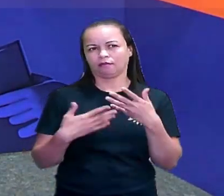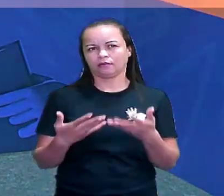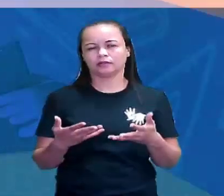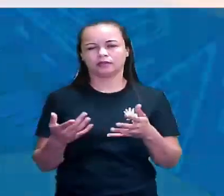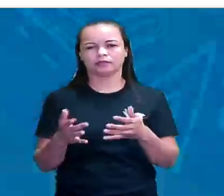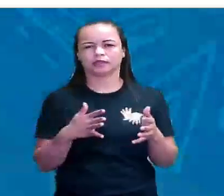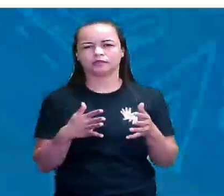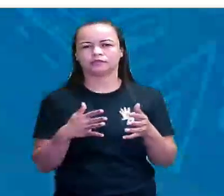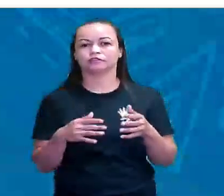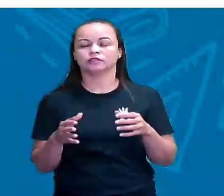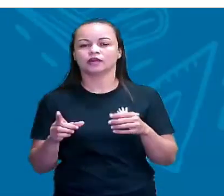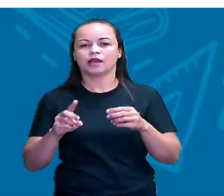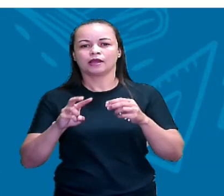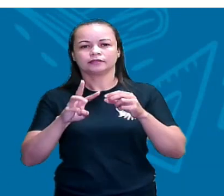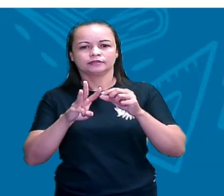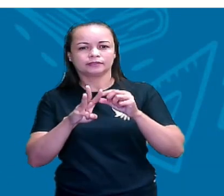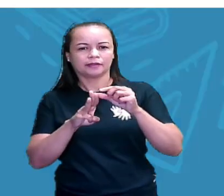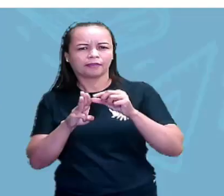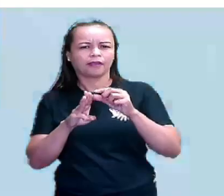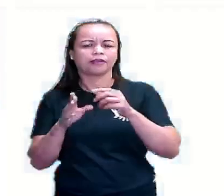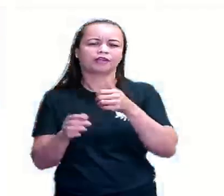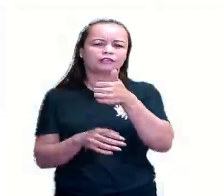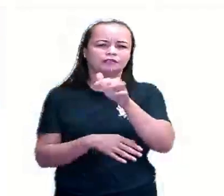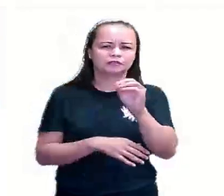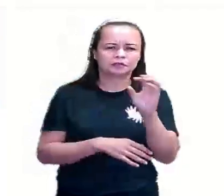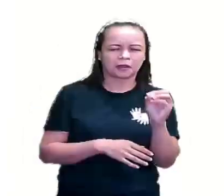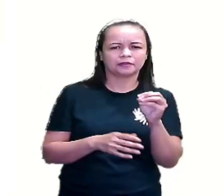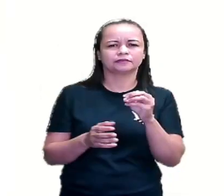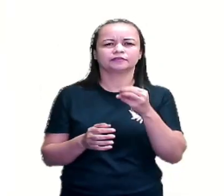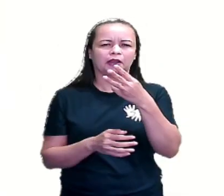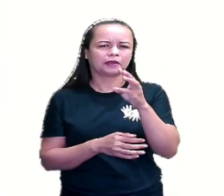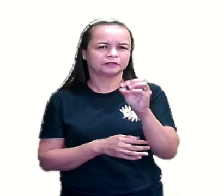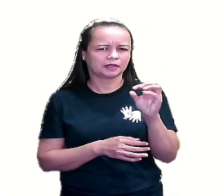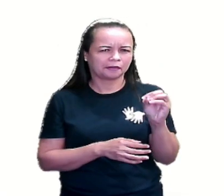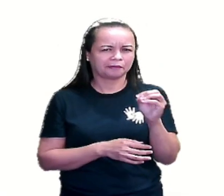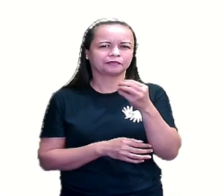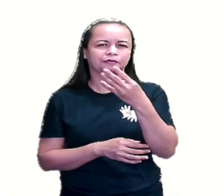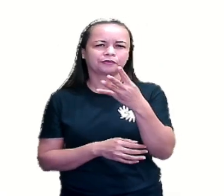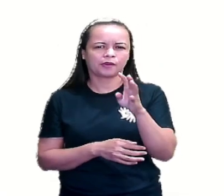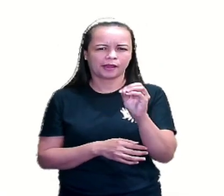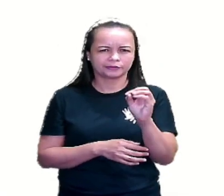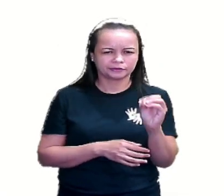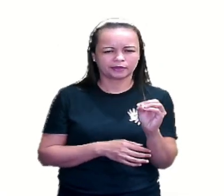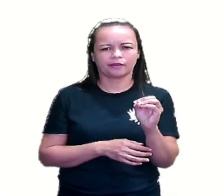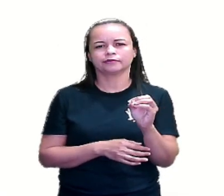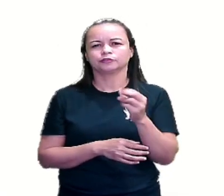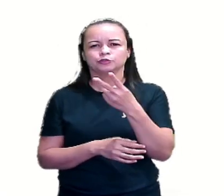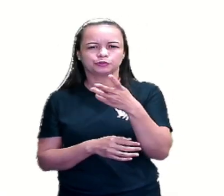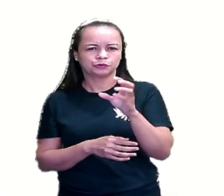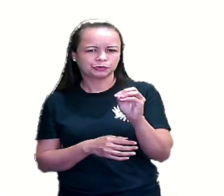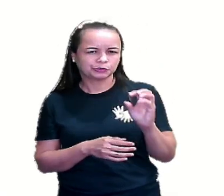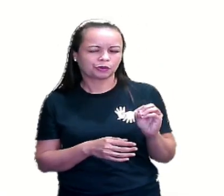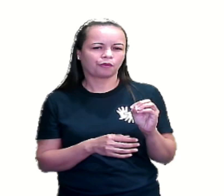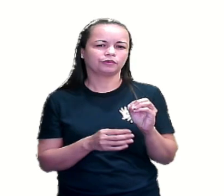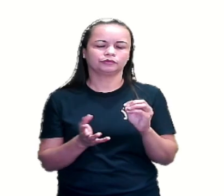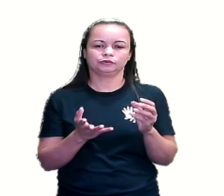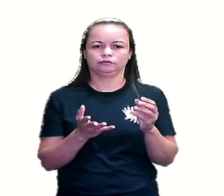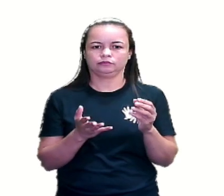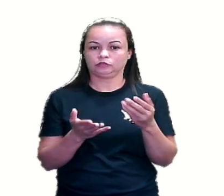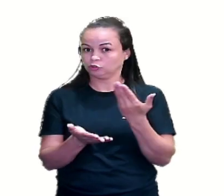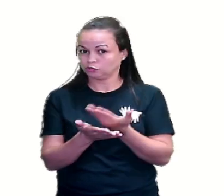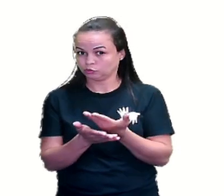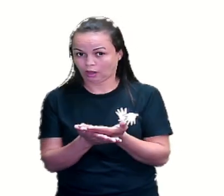chegando nas centenas, 200, 300, 400, a gente não vai estudar